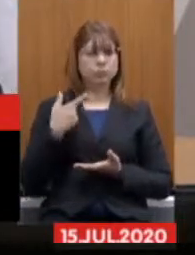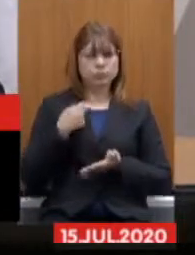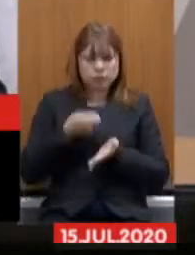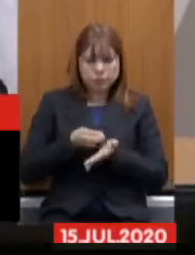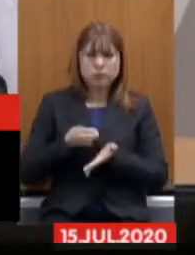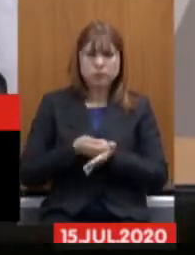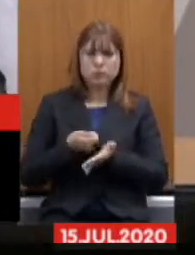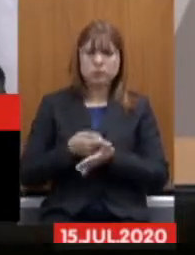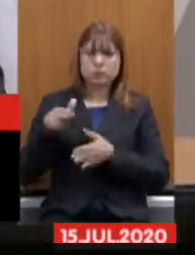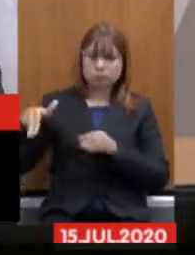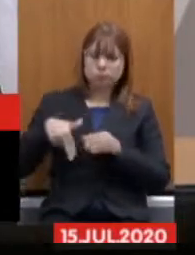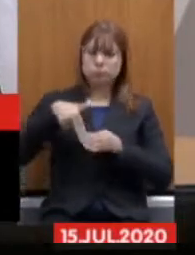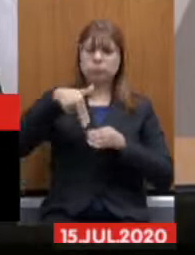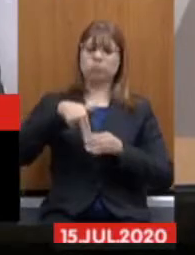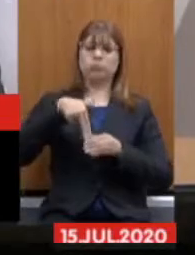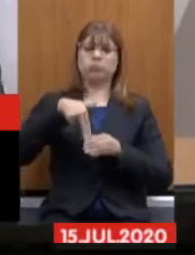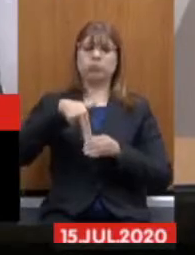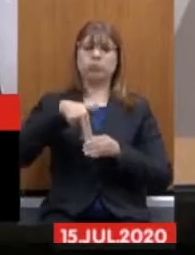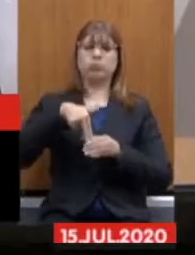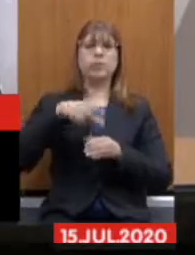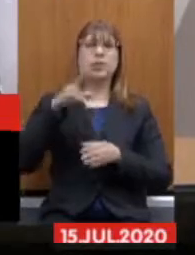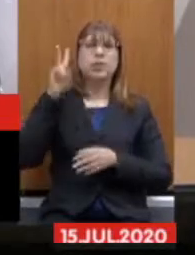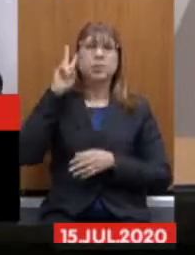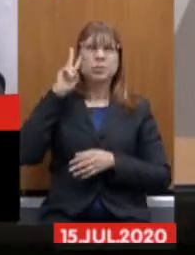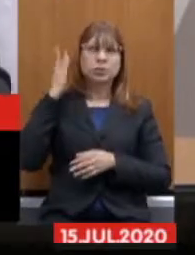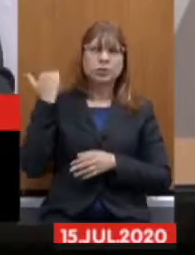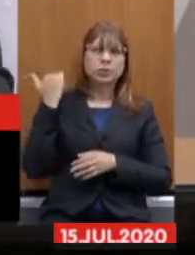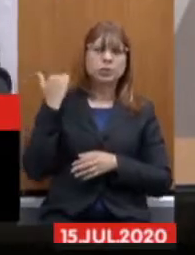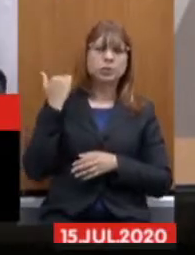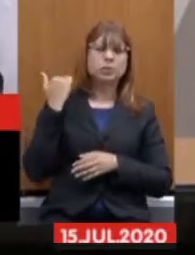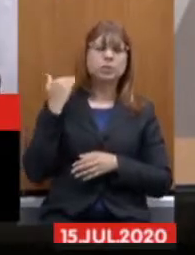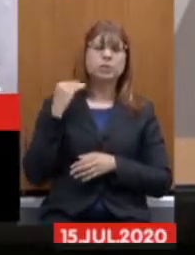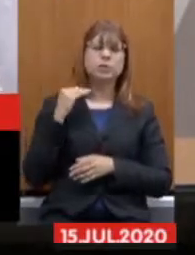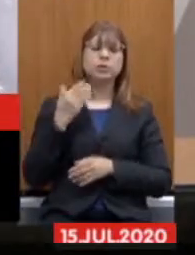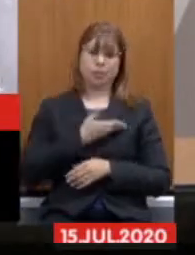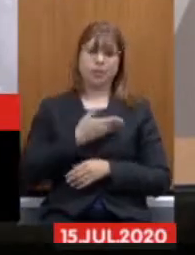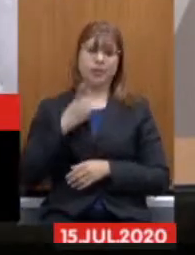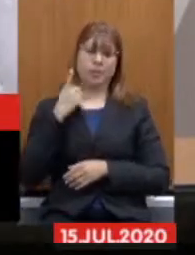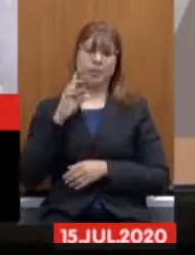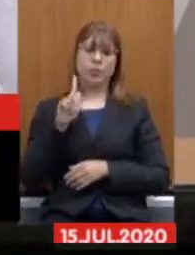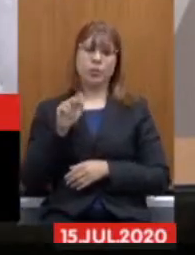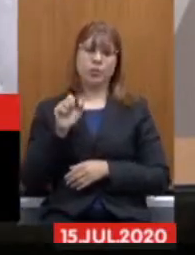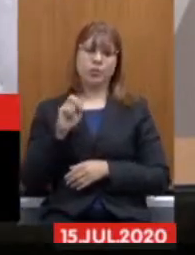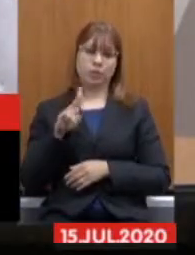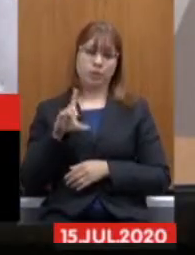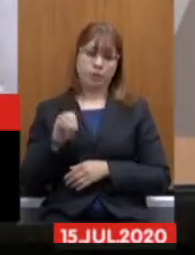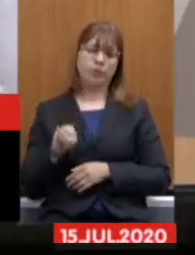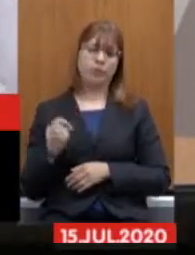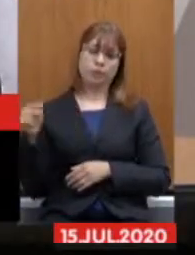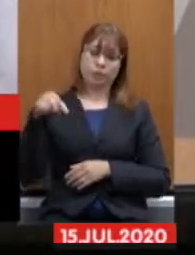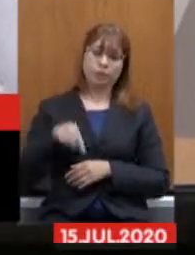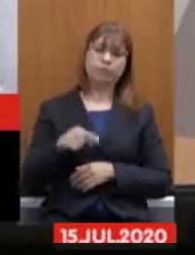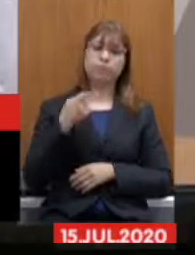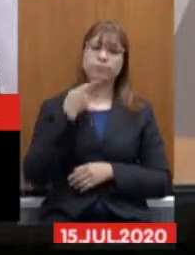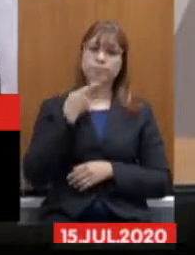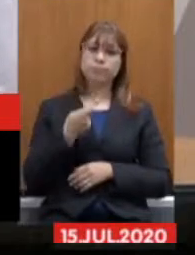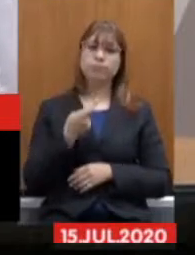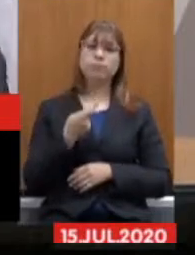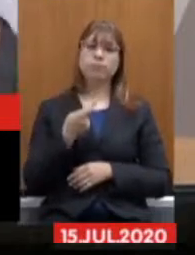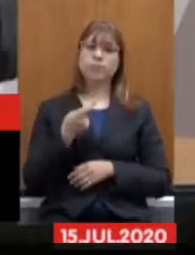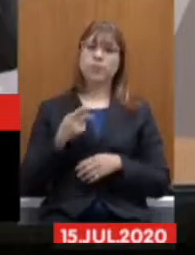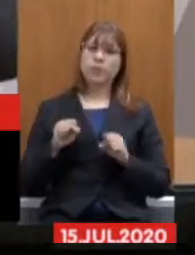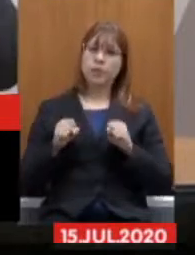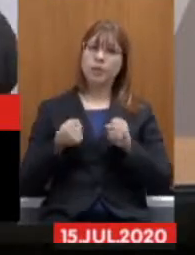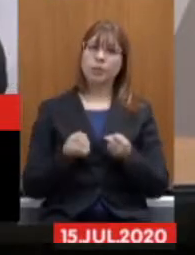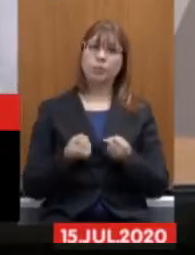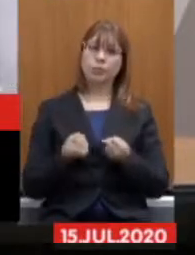diogo para essa tribuna segunda-feira o colega deputado gustavo valadares ver a esta tribuna dizer que faria a